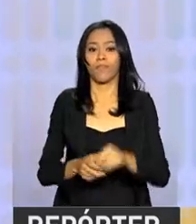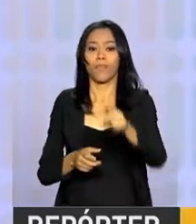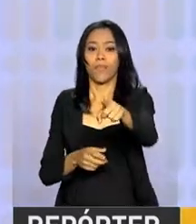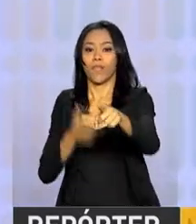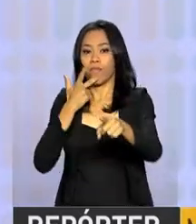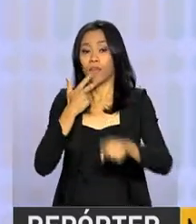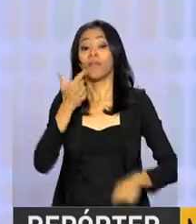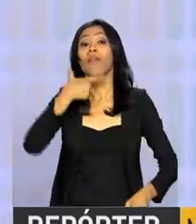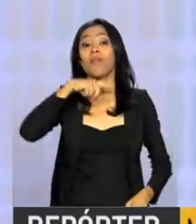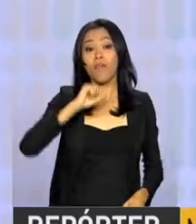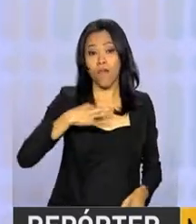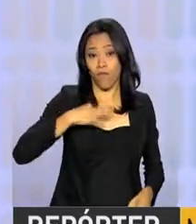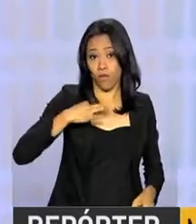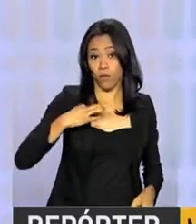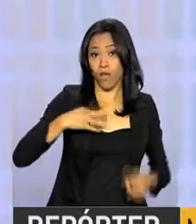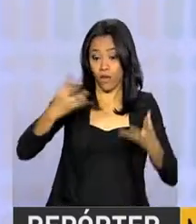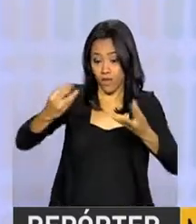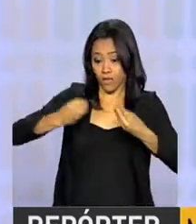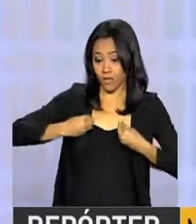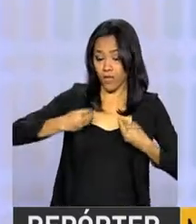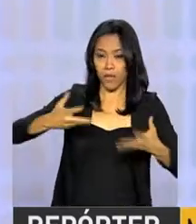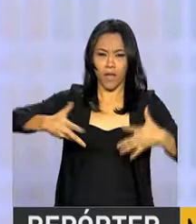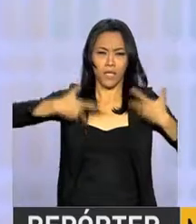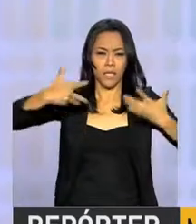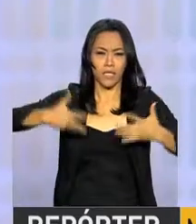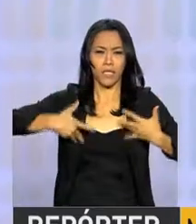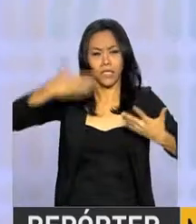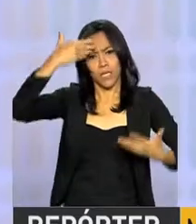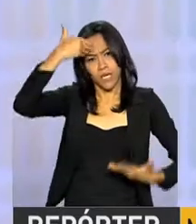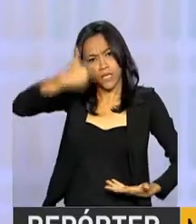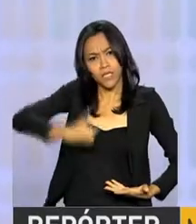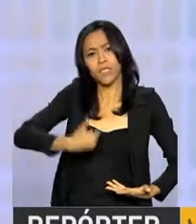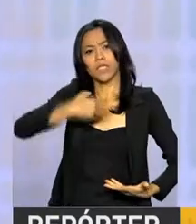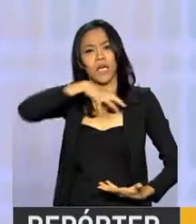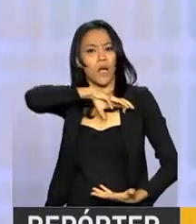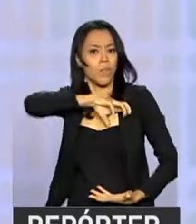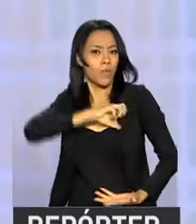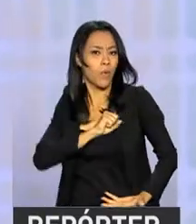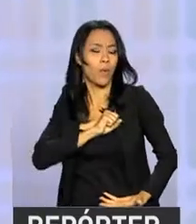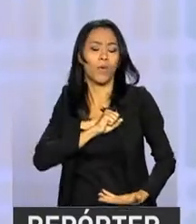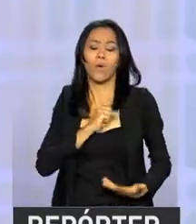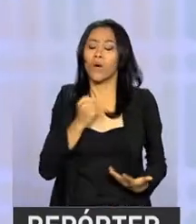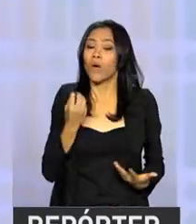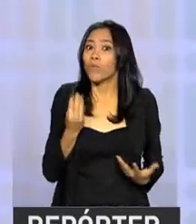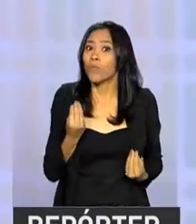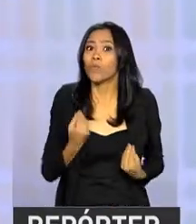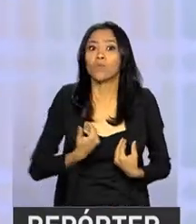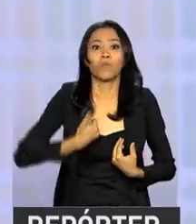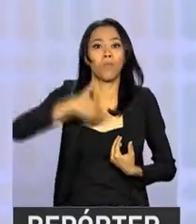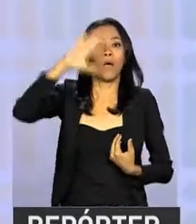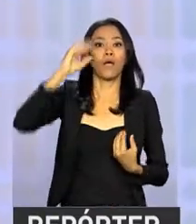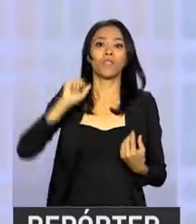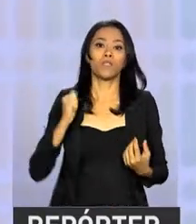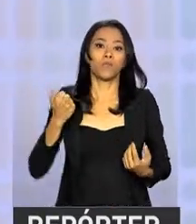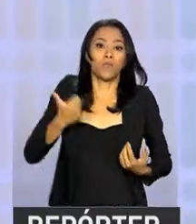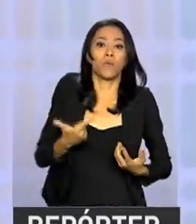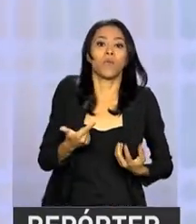de volta em alegria, gratidão, amor, muito mais daquilo que doa.